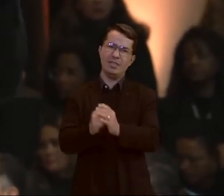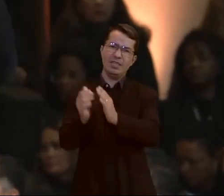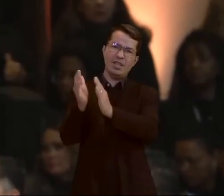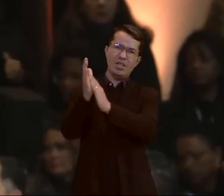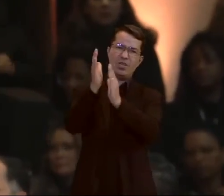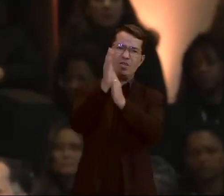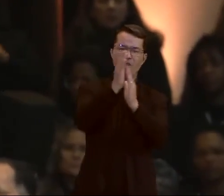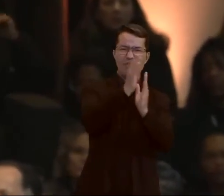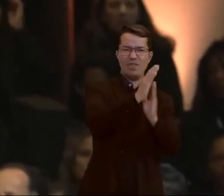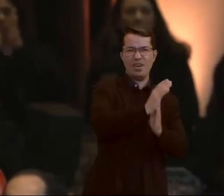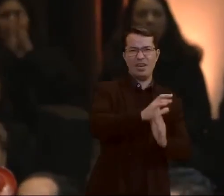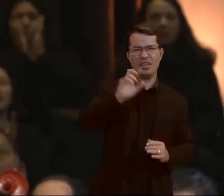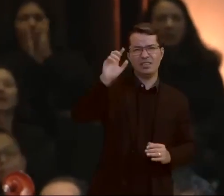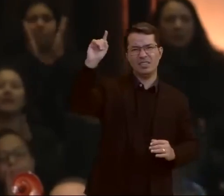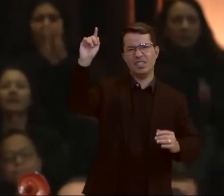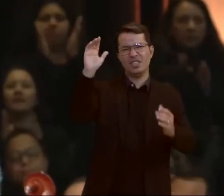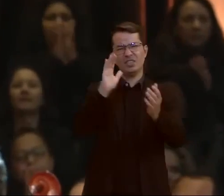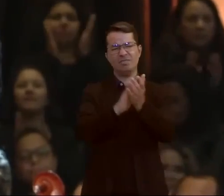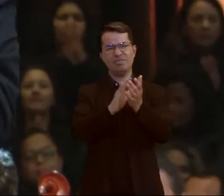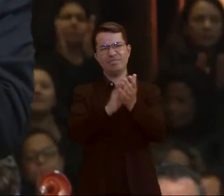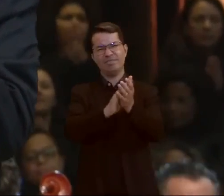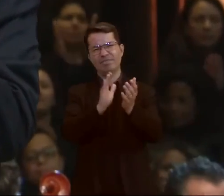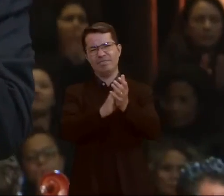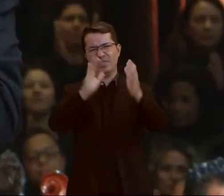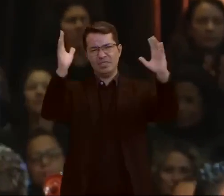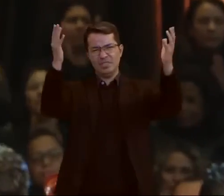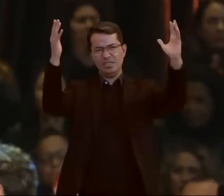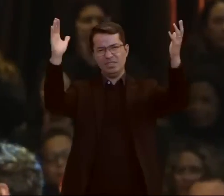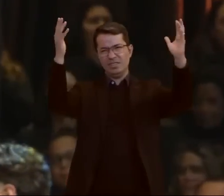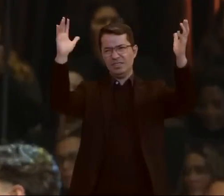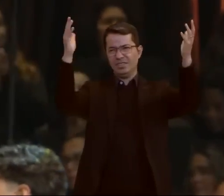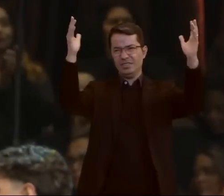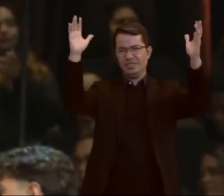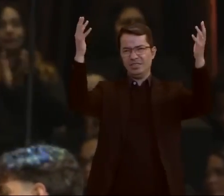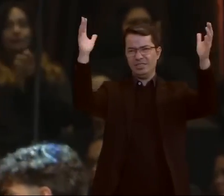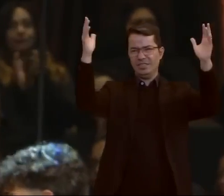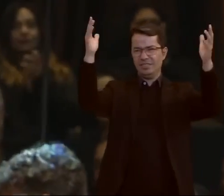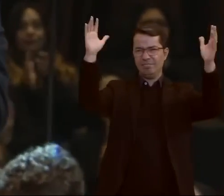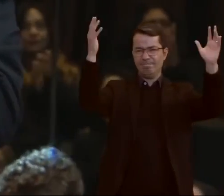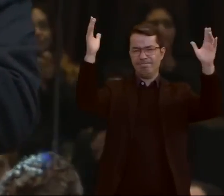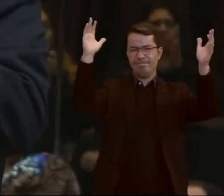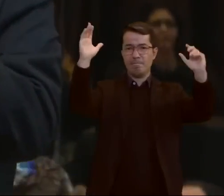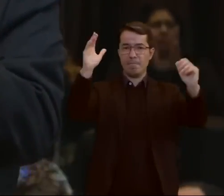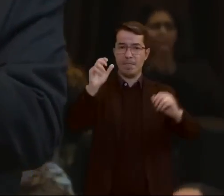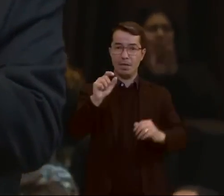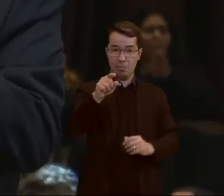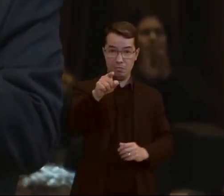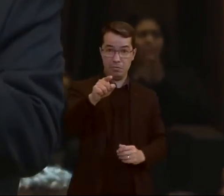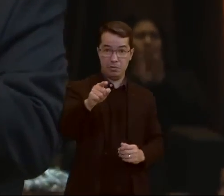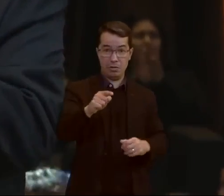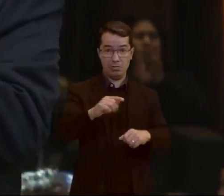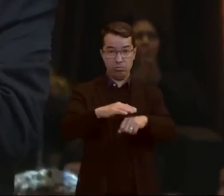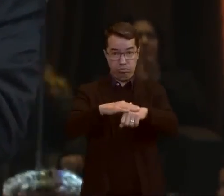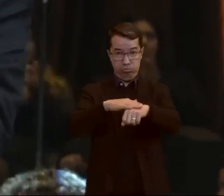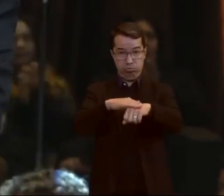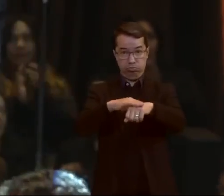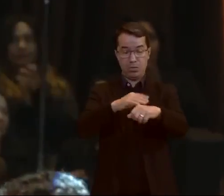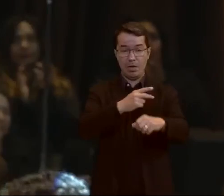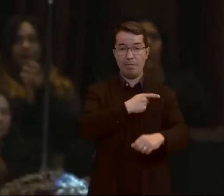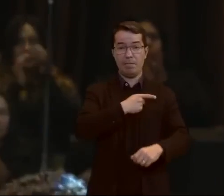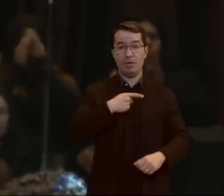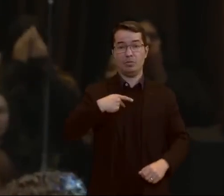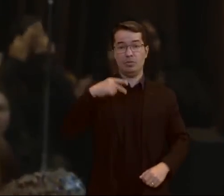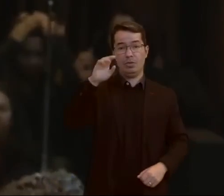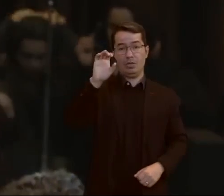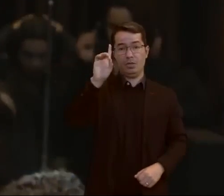Você pode dar uma salva de palmas para o Senhor Jesus, tá? Então, se você é uma das pessoas que eu pedi para falar com o pastor Edson,